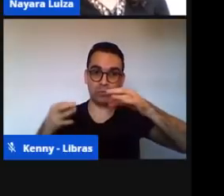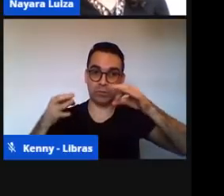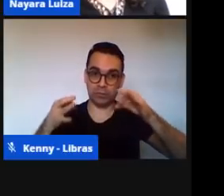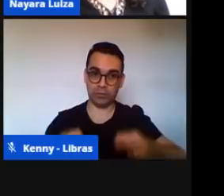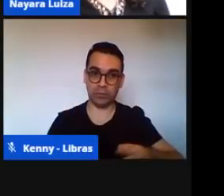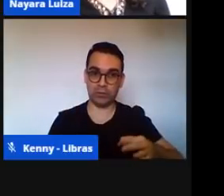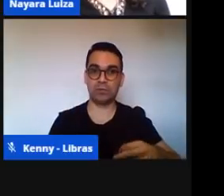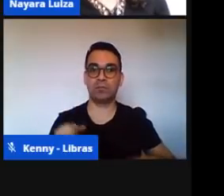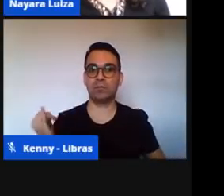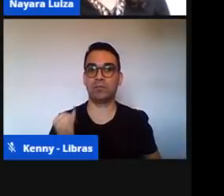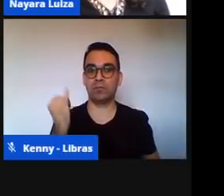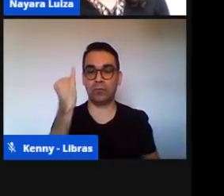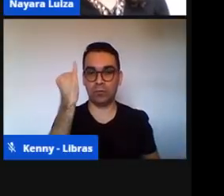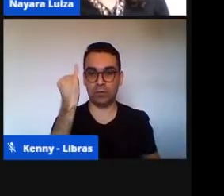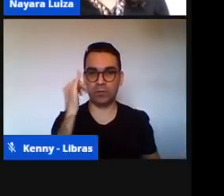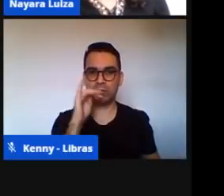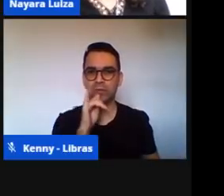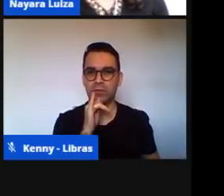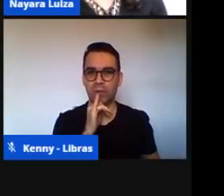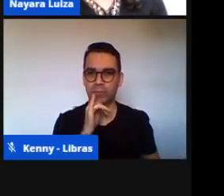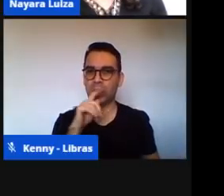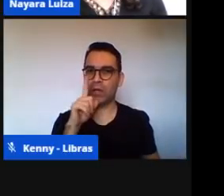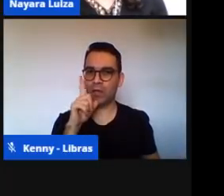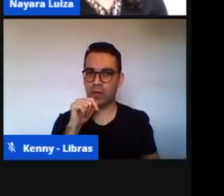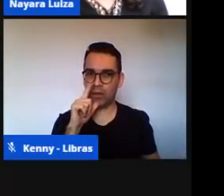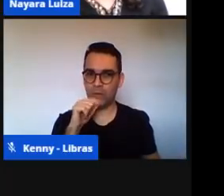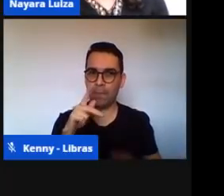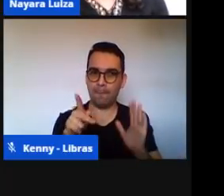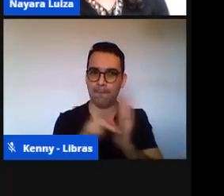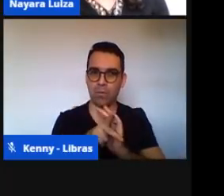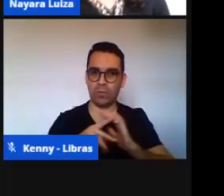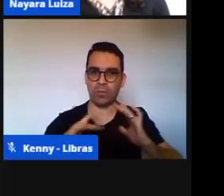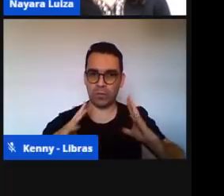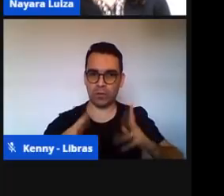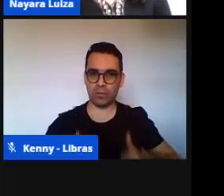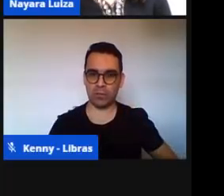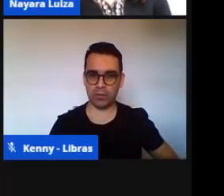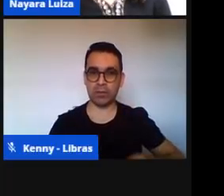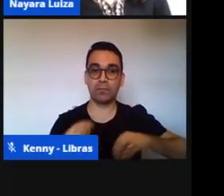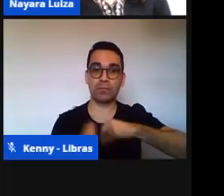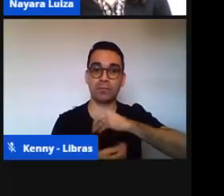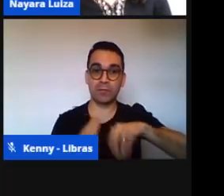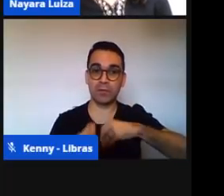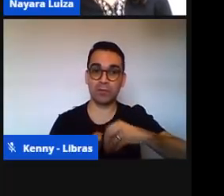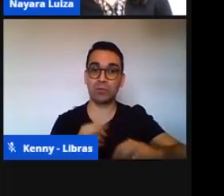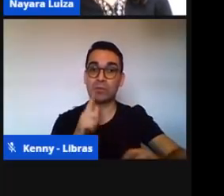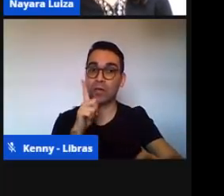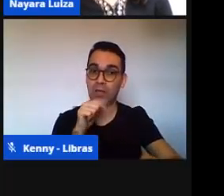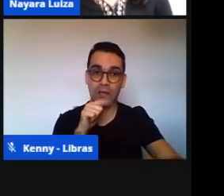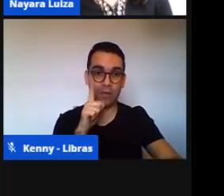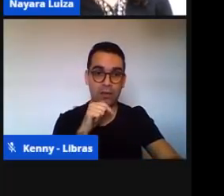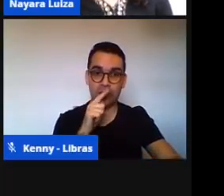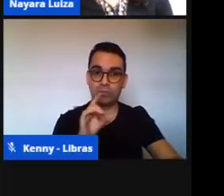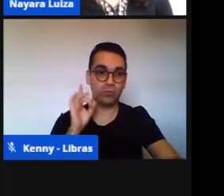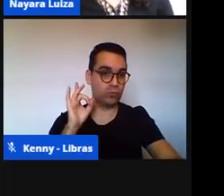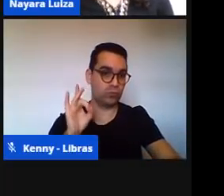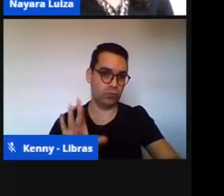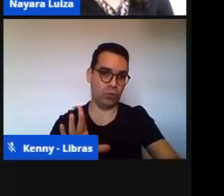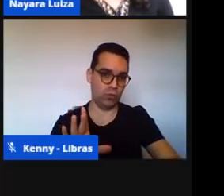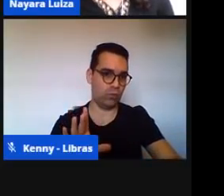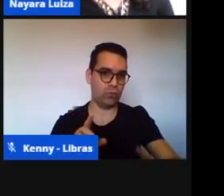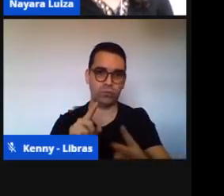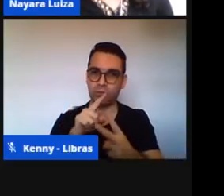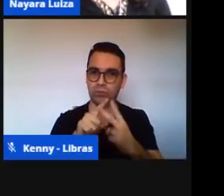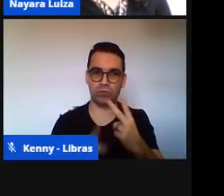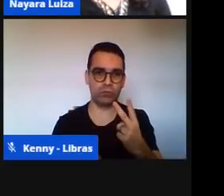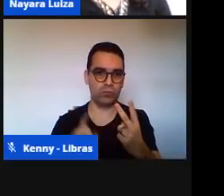sempre utilizar somente a água sanitária diluída em água comum, normal, para não ter nenhum risco de contaminação